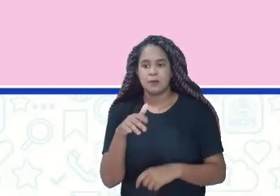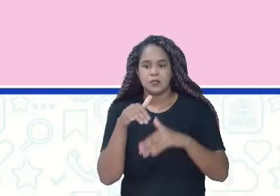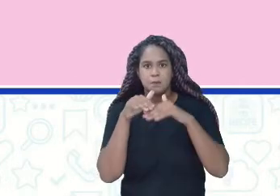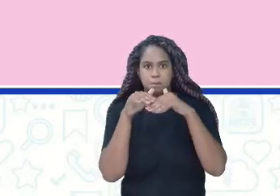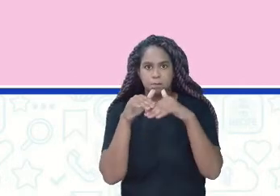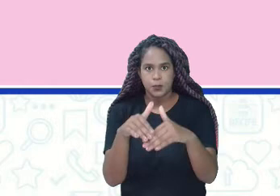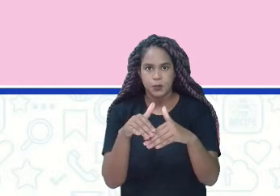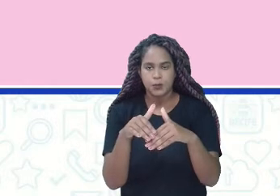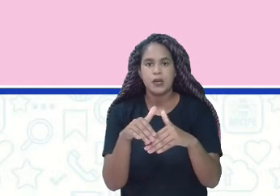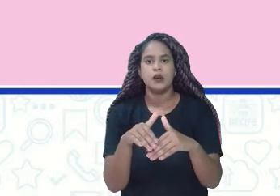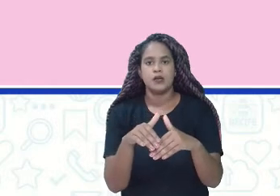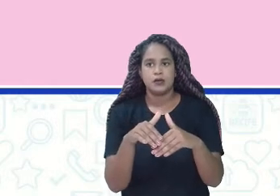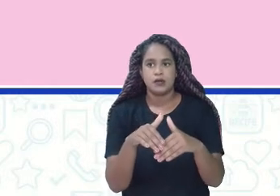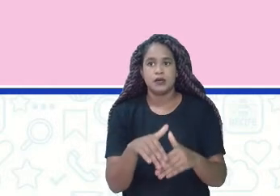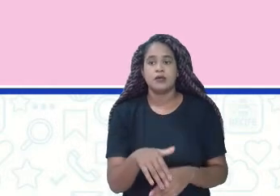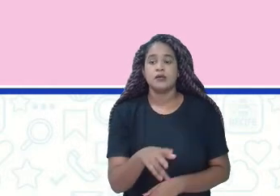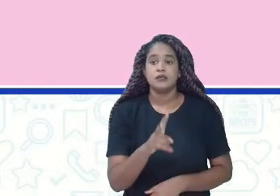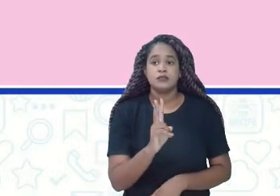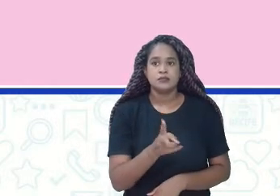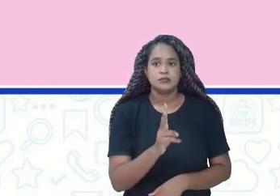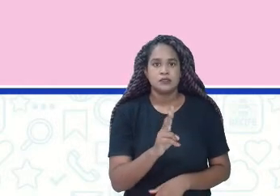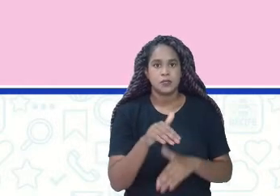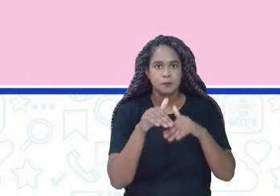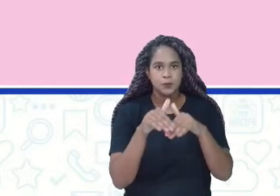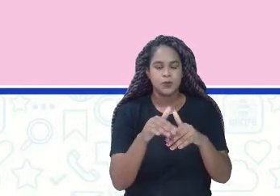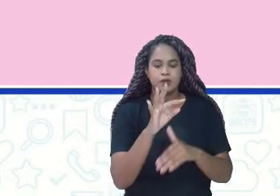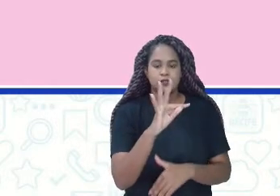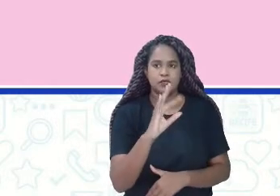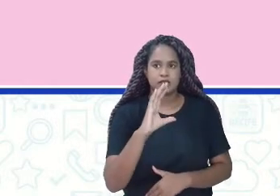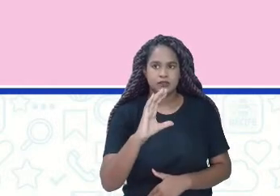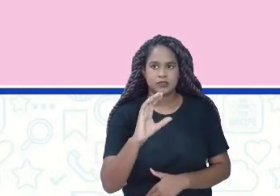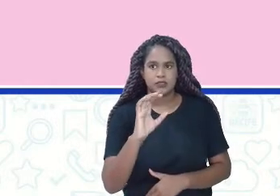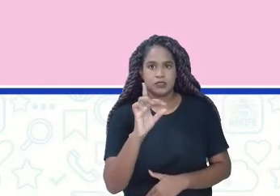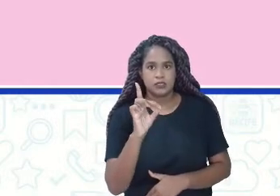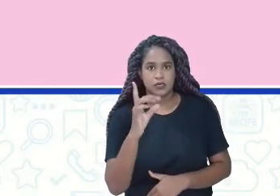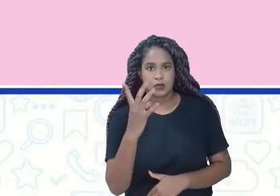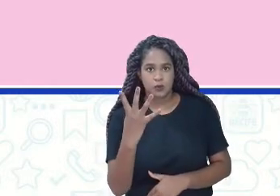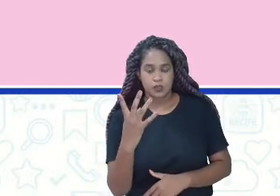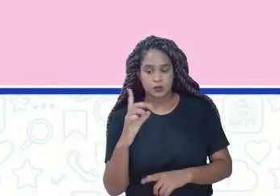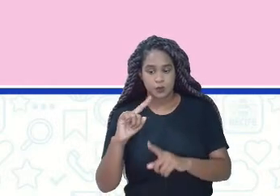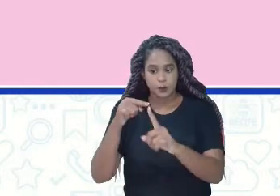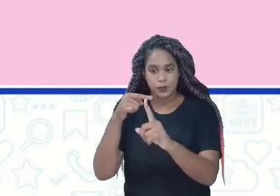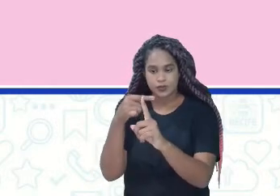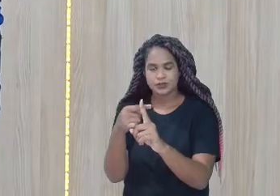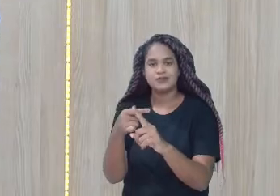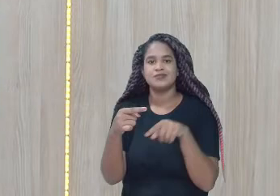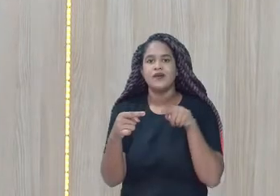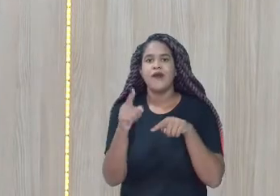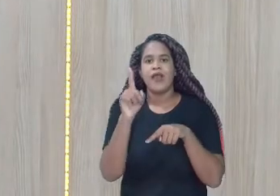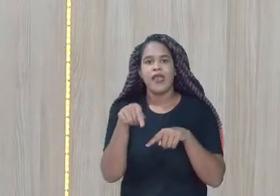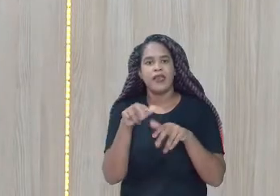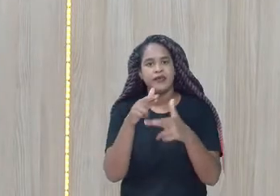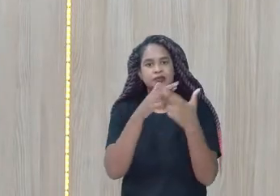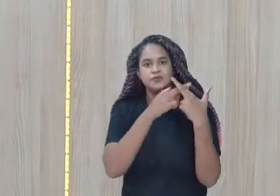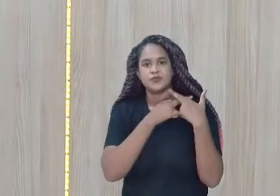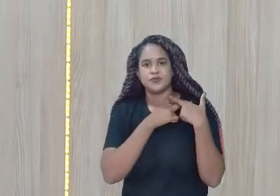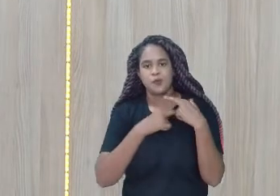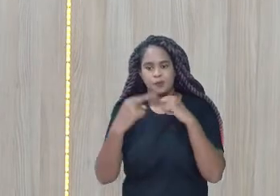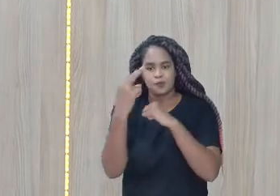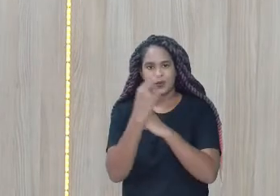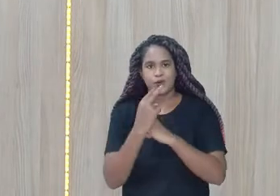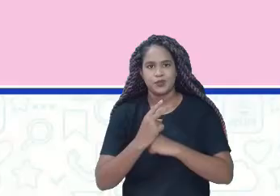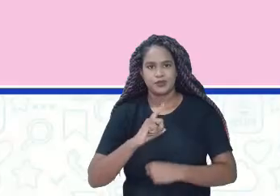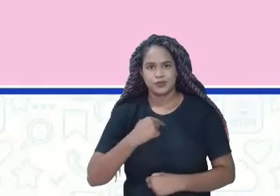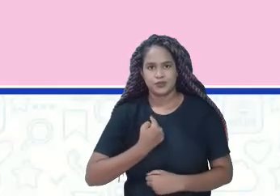Linfócitos TCD4 positivo, que são os responsáveis pela defesa do nosso organismo.